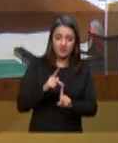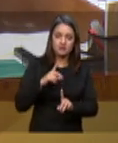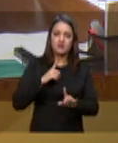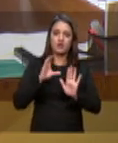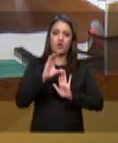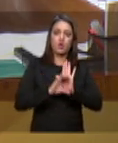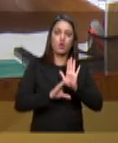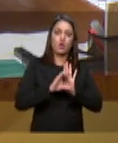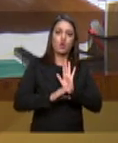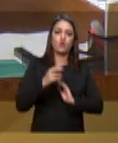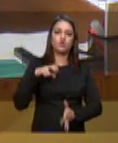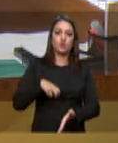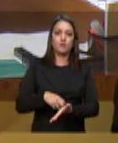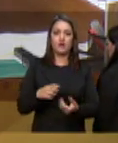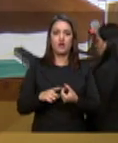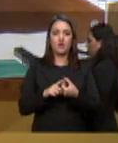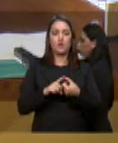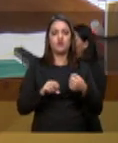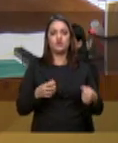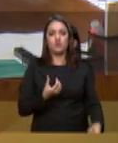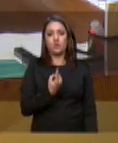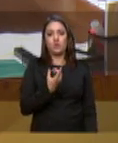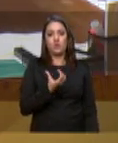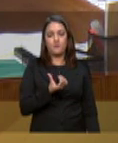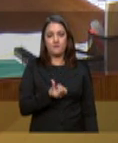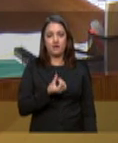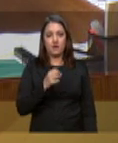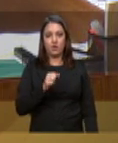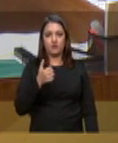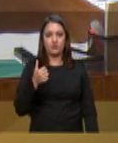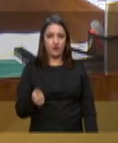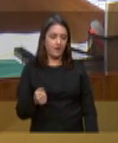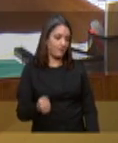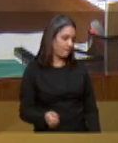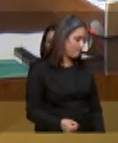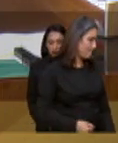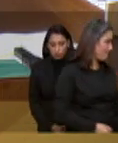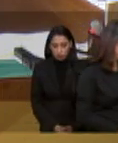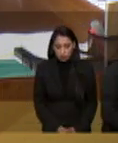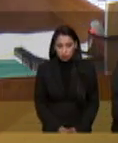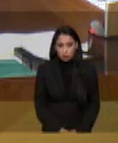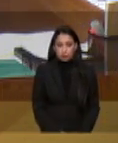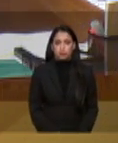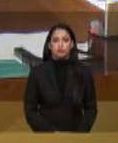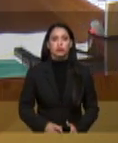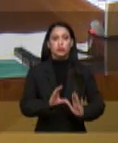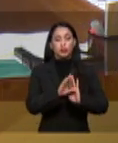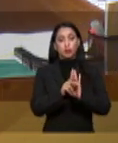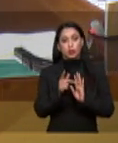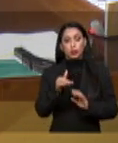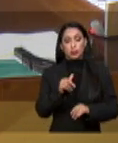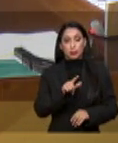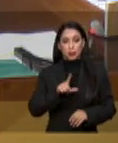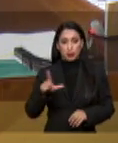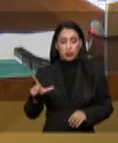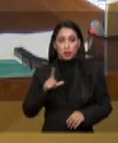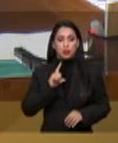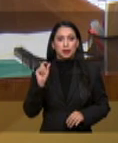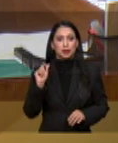artigo 68-A, ou de sonegação de contribuição previdenciária, Código Penal 337-A. Eis o teor do aludido